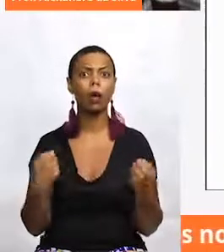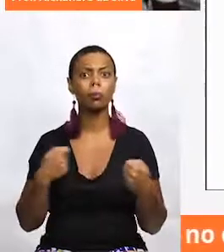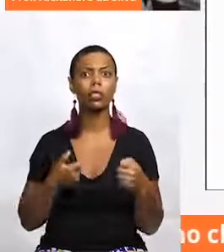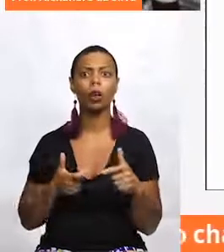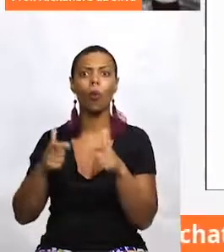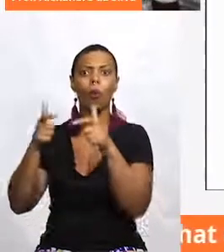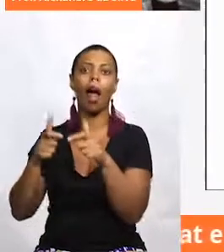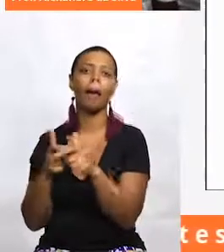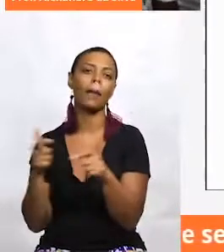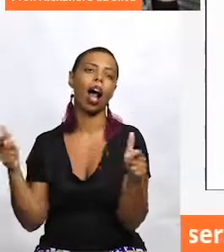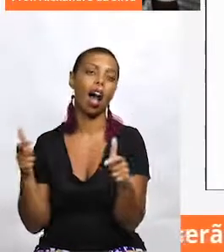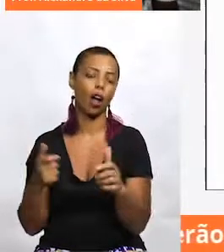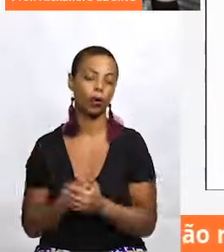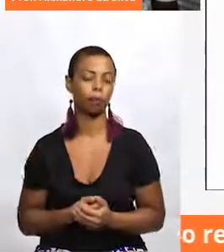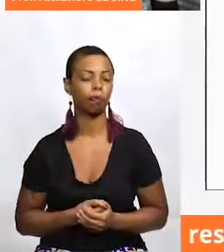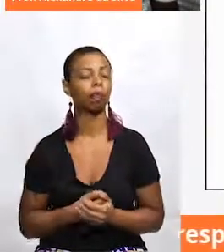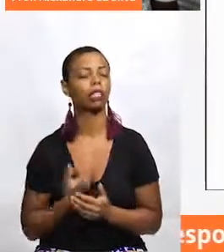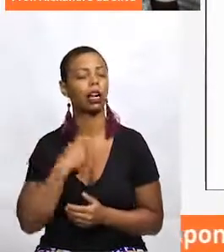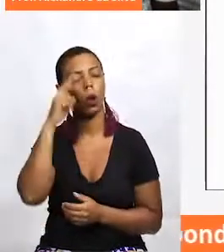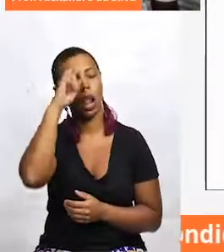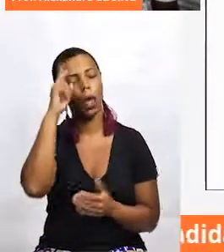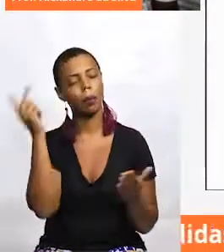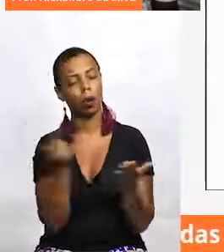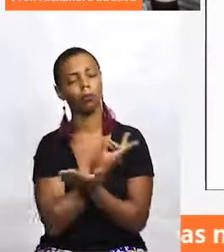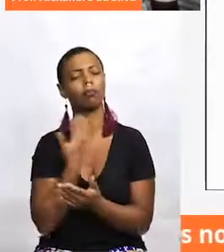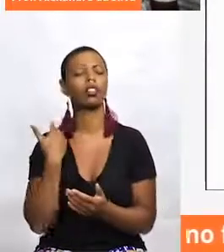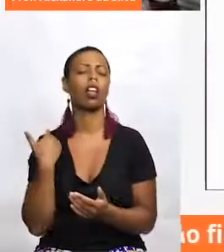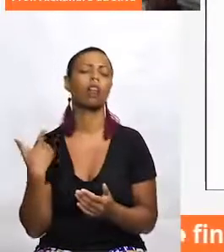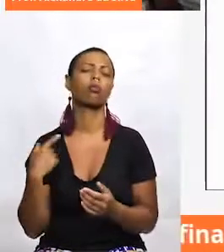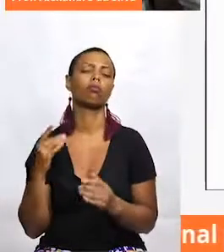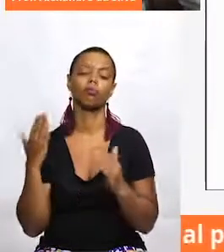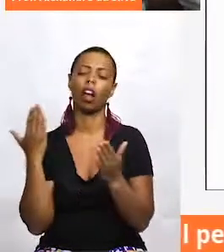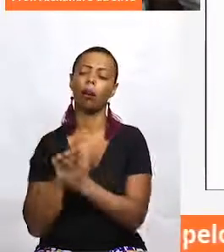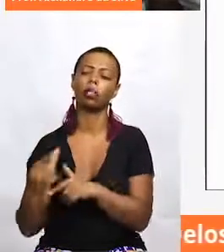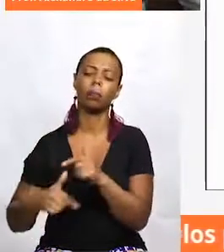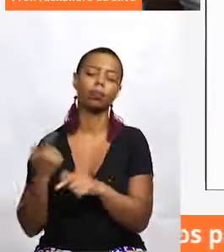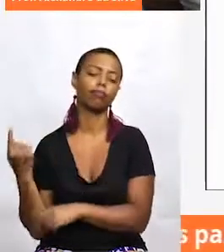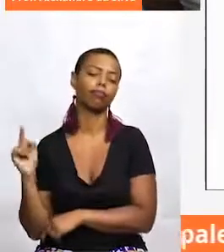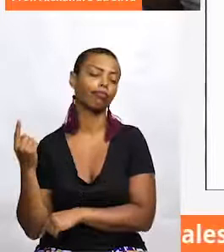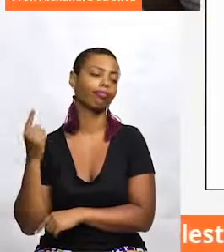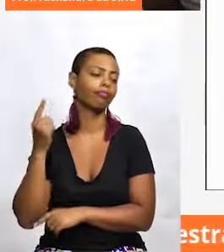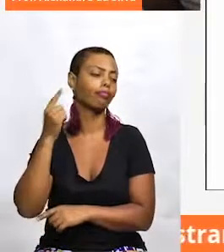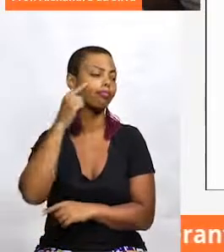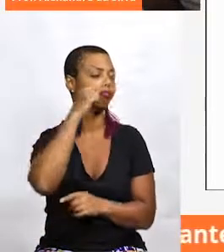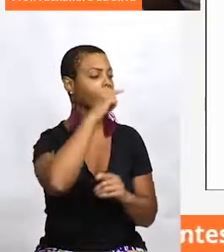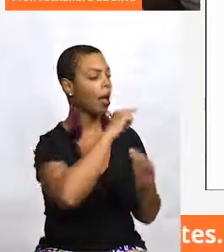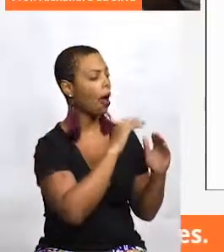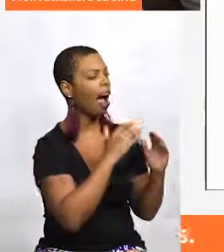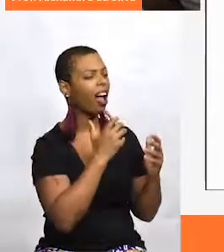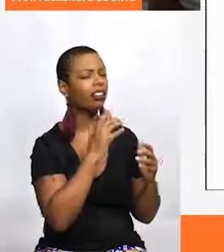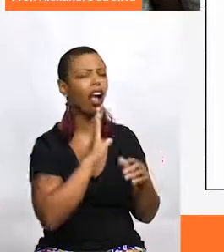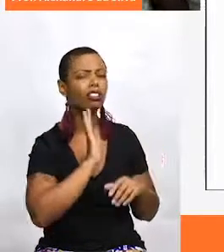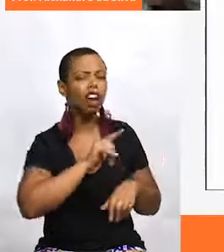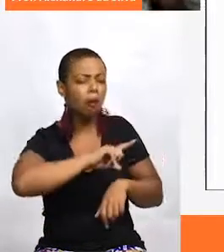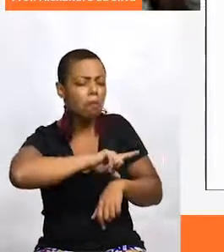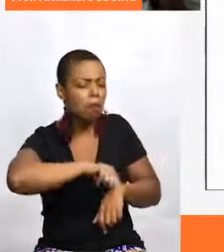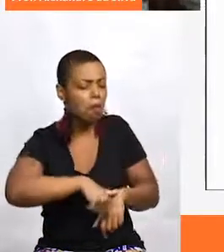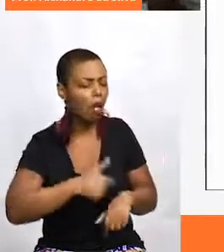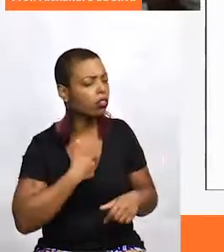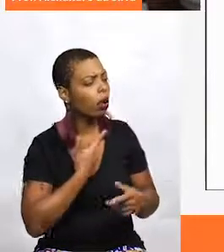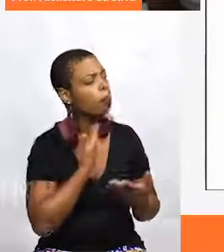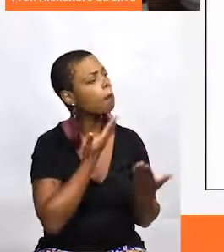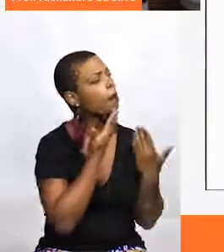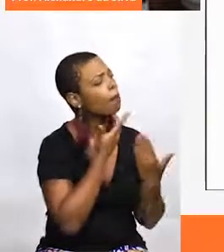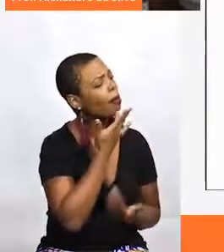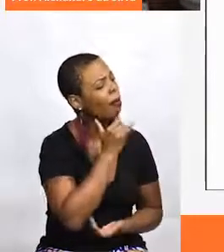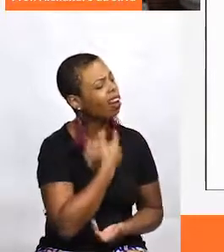maior. Eu lembro de uma vez, eu chegando em casa muito tarde, eu liguei para o meu pai para conversar, e aí eu falei, pai, tá acontecendo